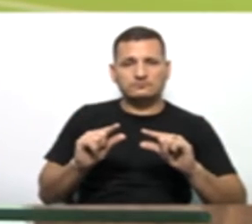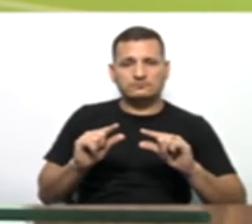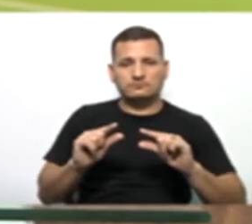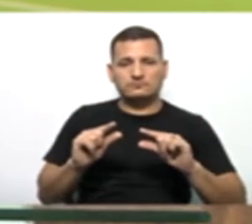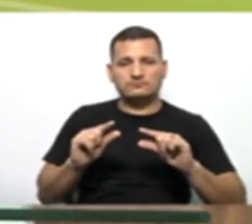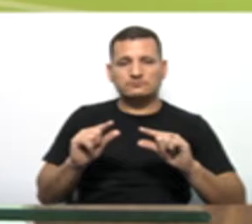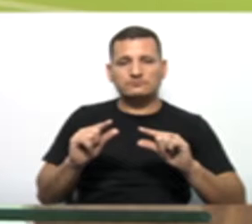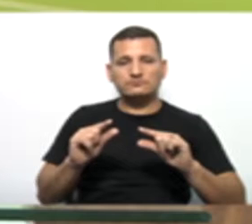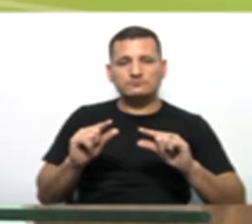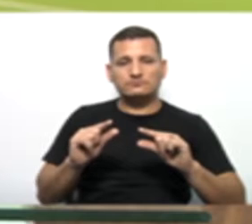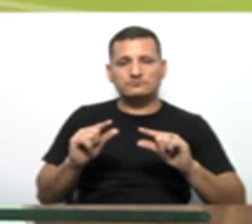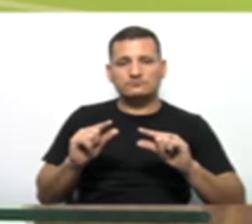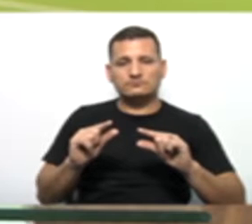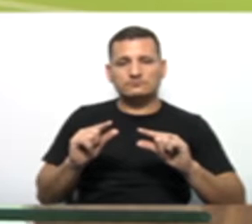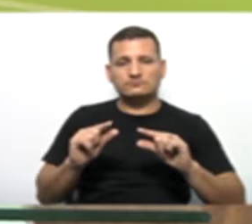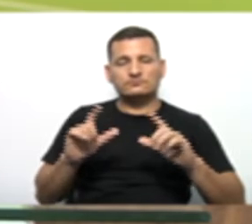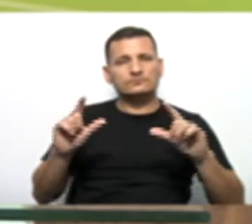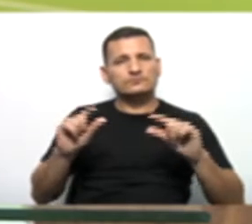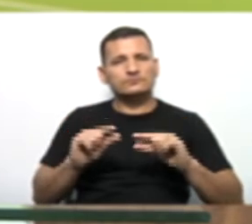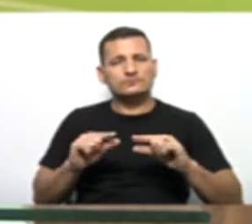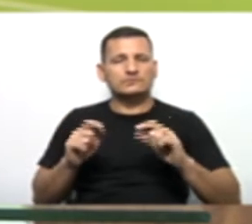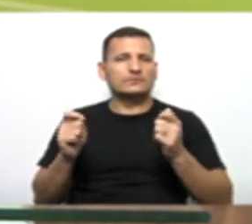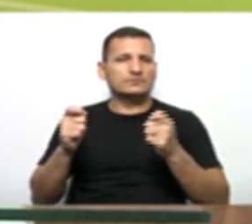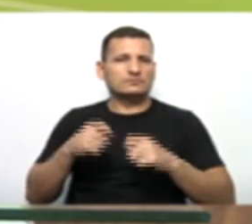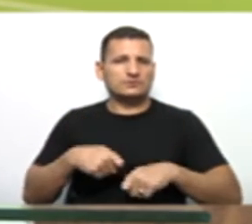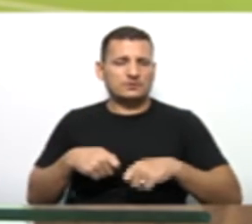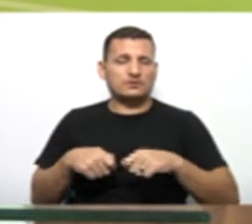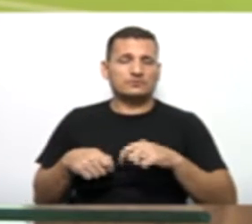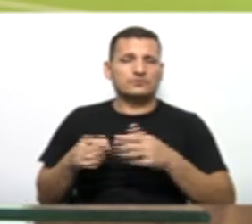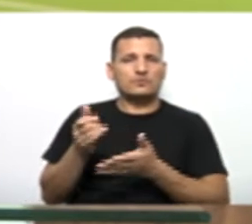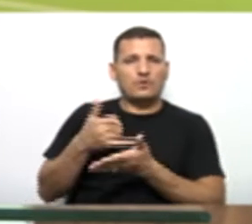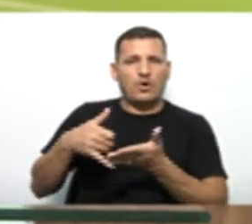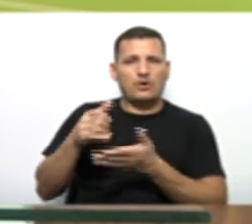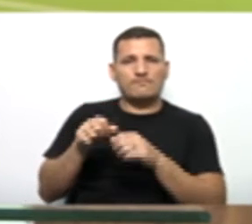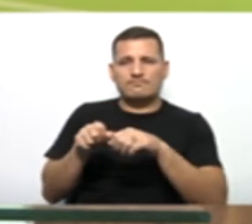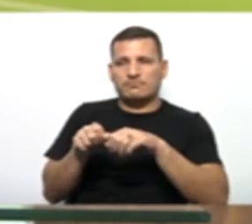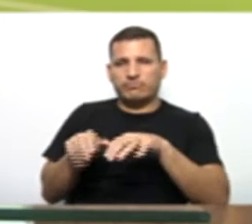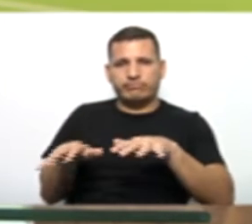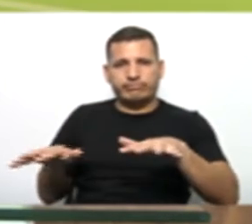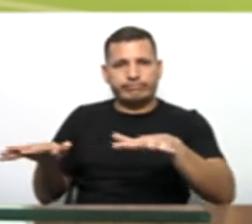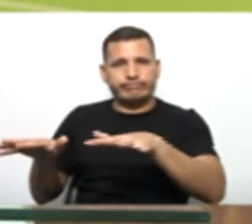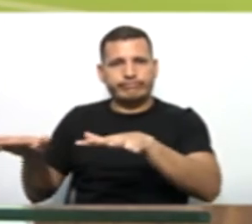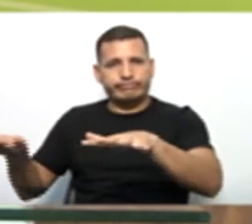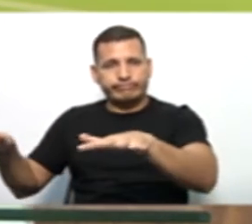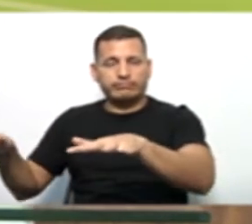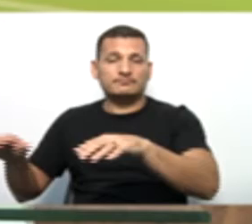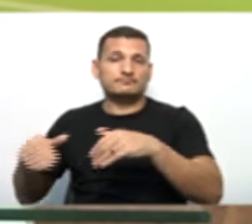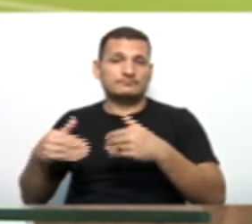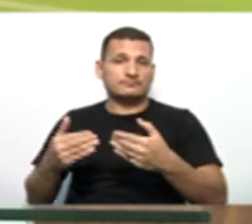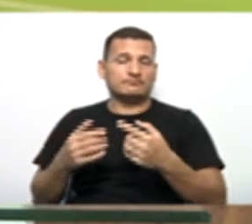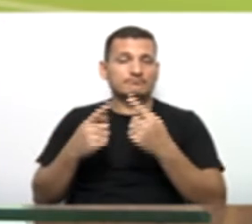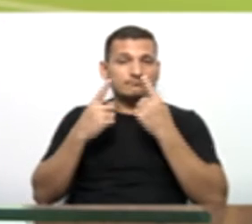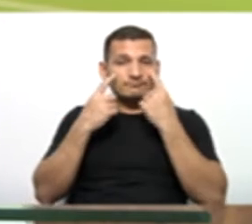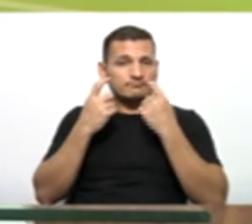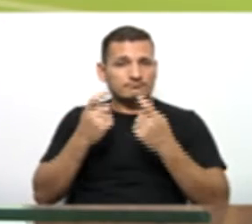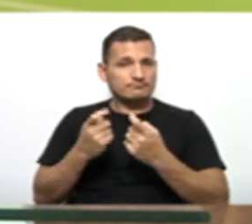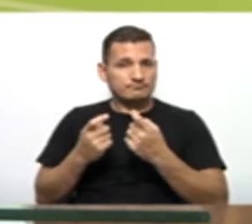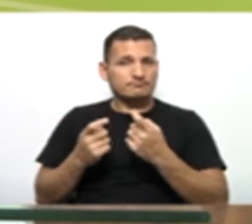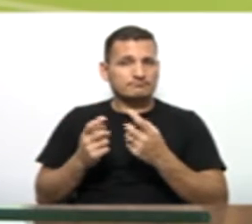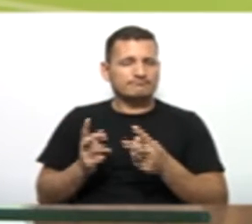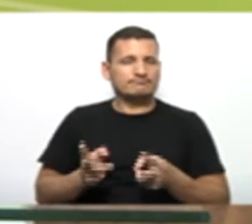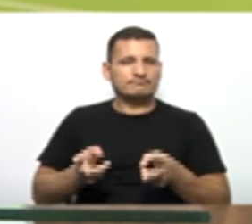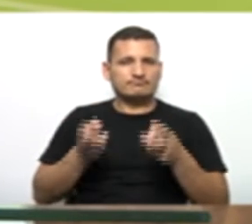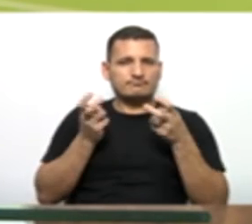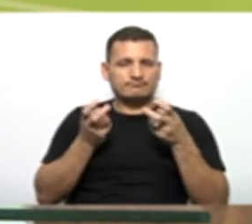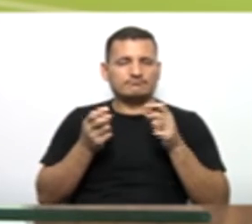a quantidade, reduzir a possibilidade desse óleo se espalhar. Então, é muito interessante observar que